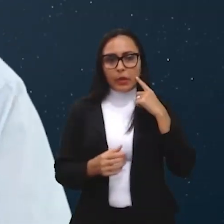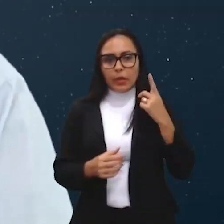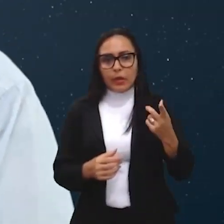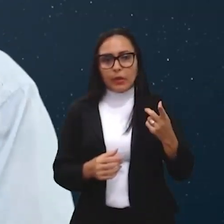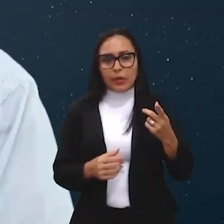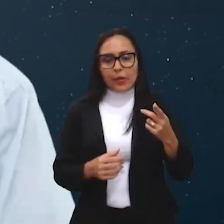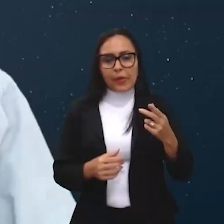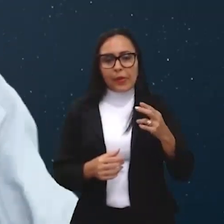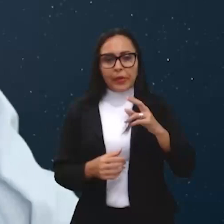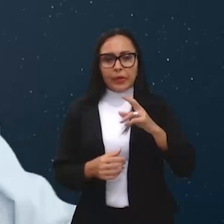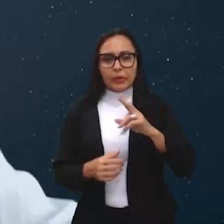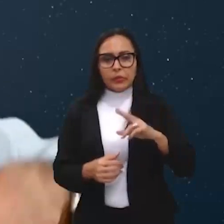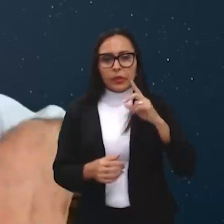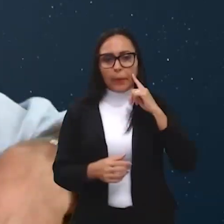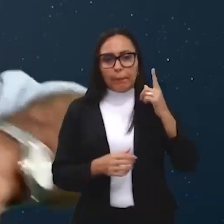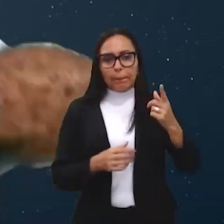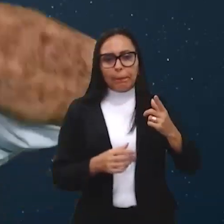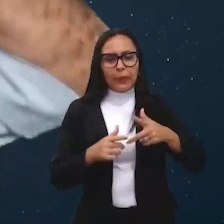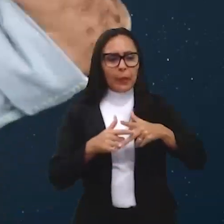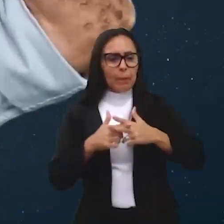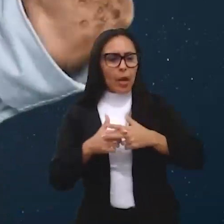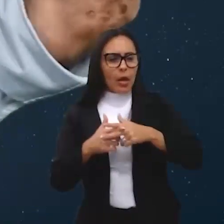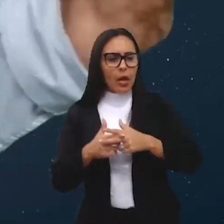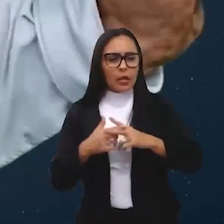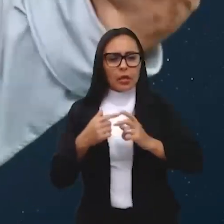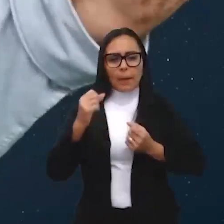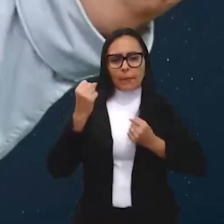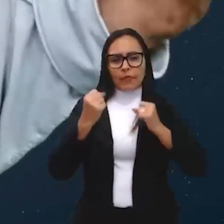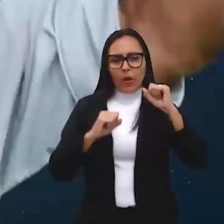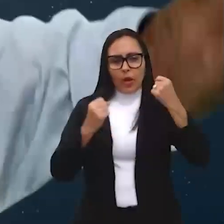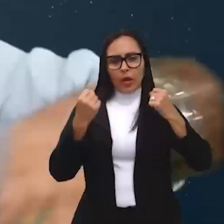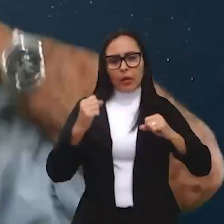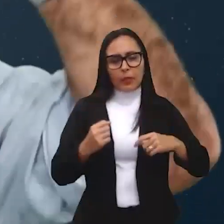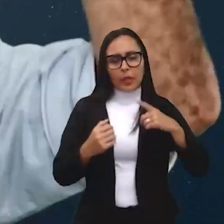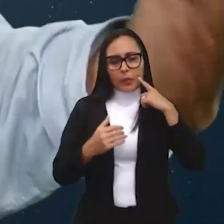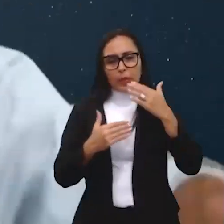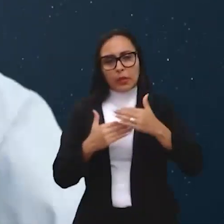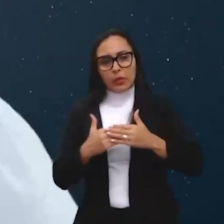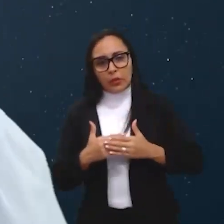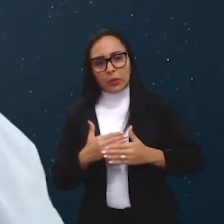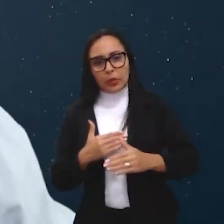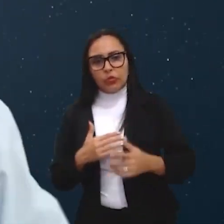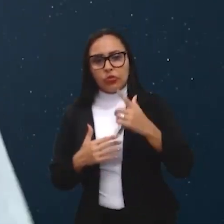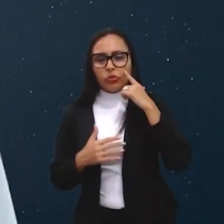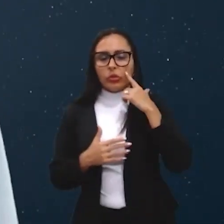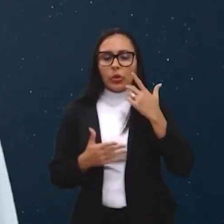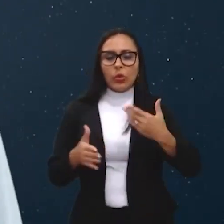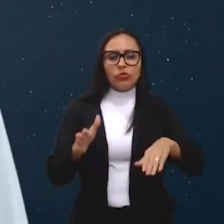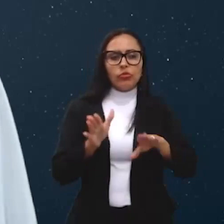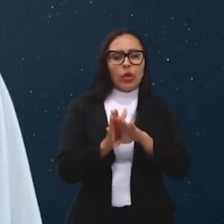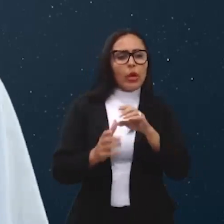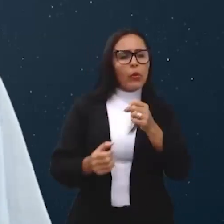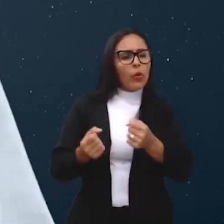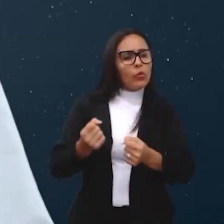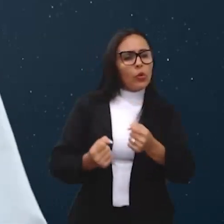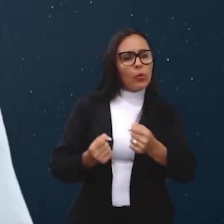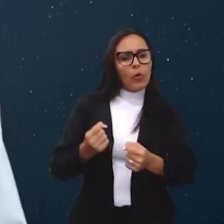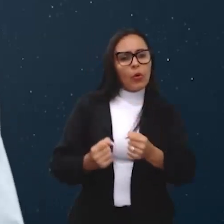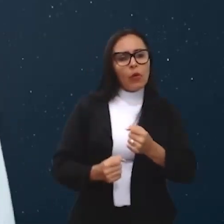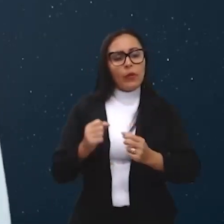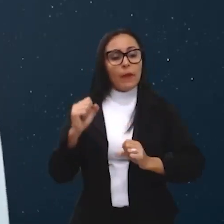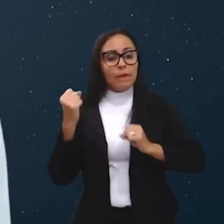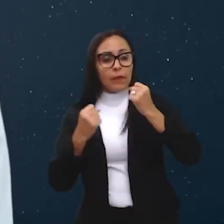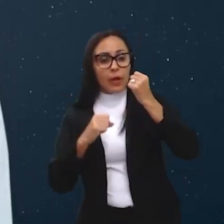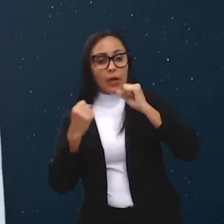a usar máquinas, aí logo depois, mais adiante, bem mais adiante, chega o automóvel, as grandes indústrias, tudo